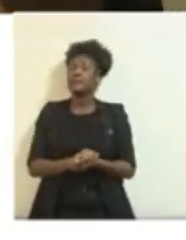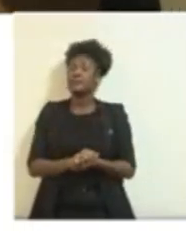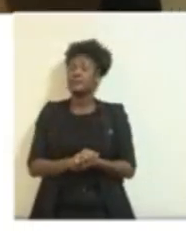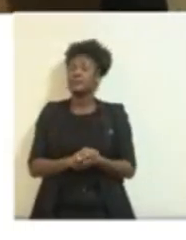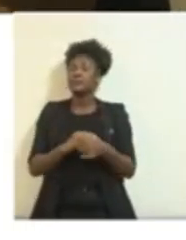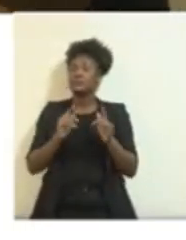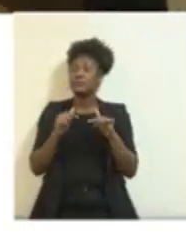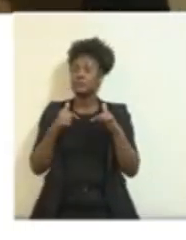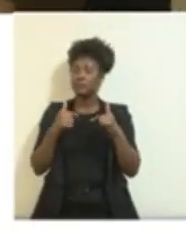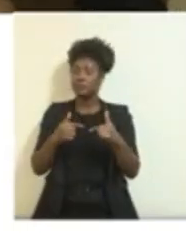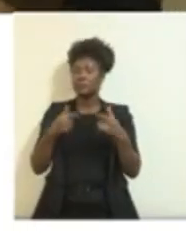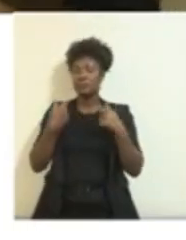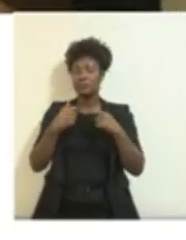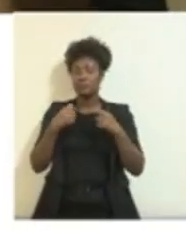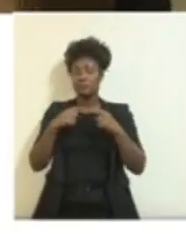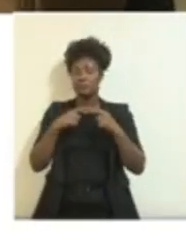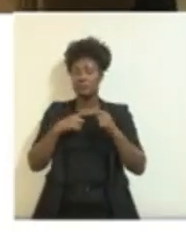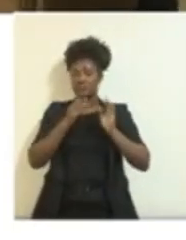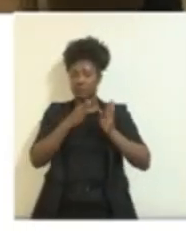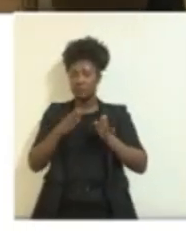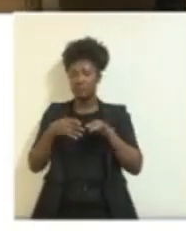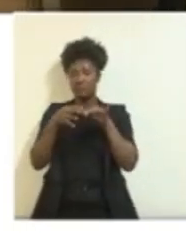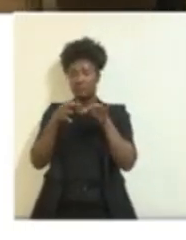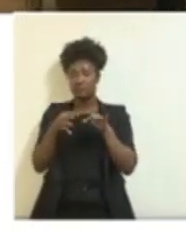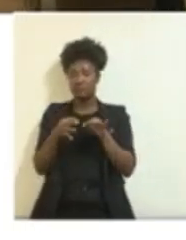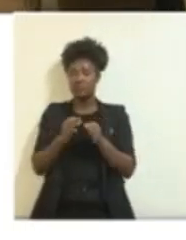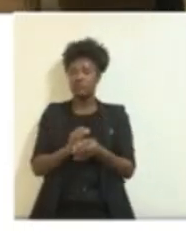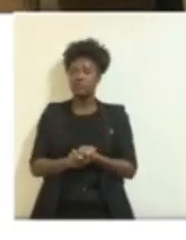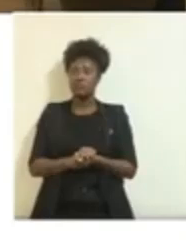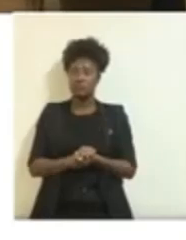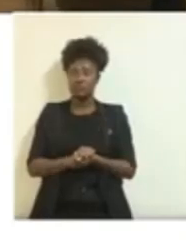ter a mesma ordem de magnitude. Tá?